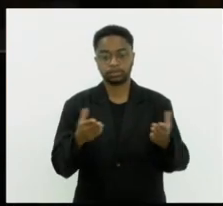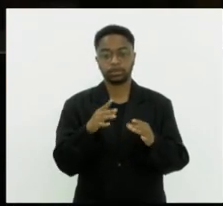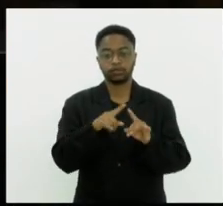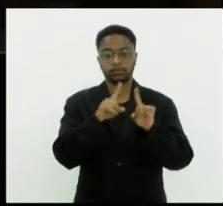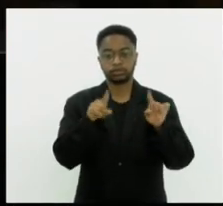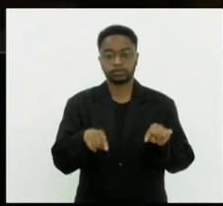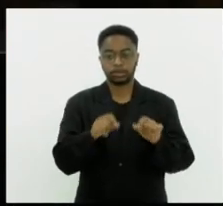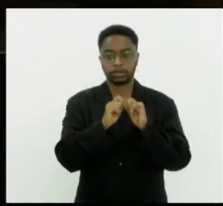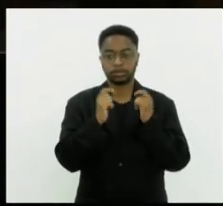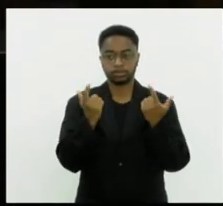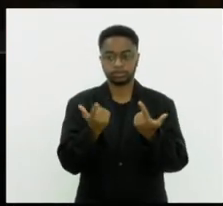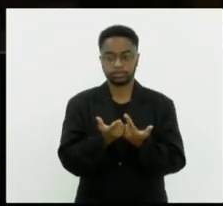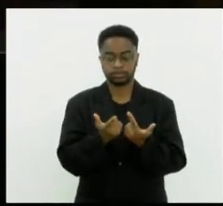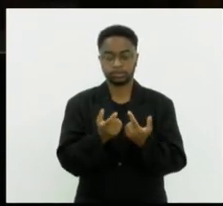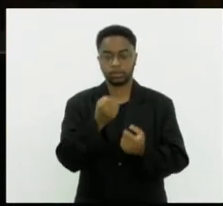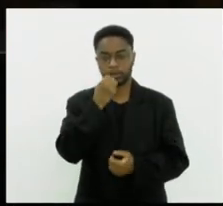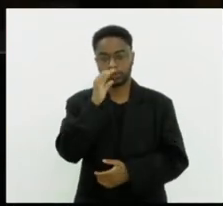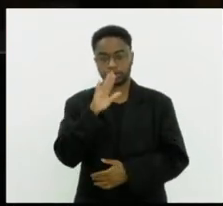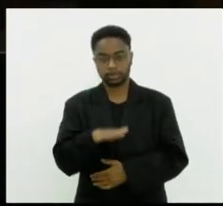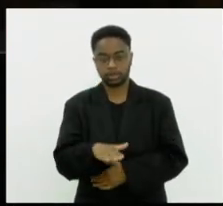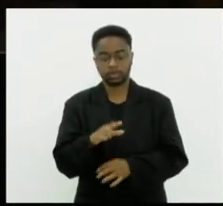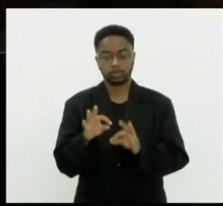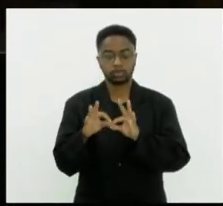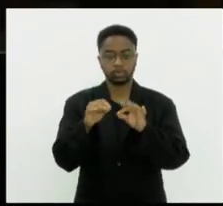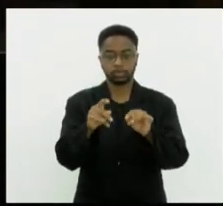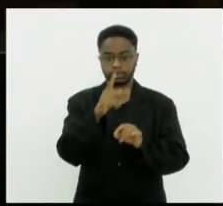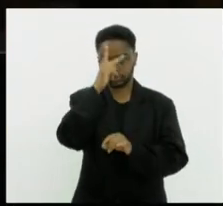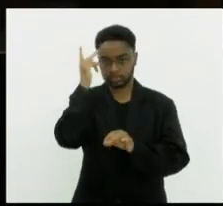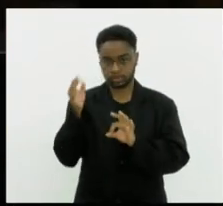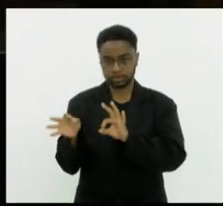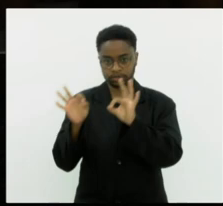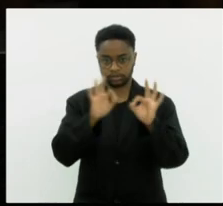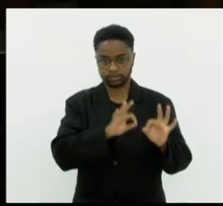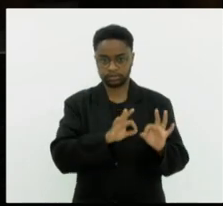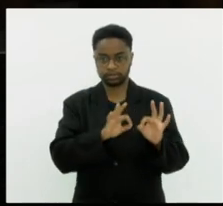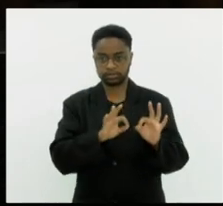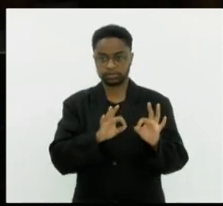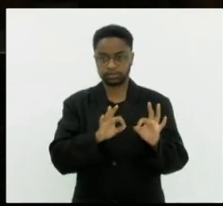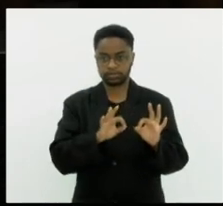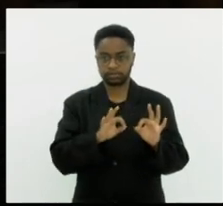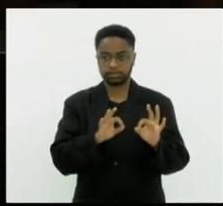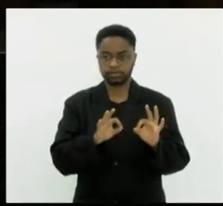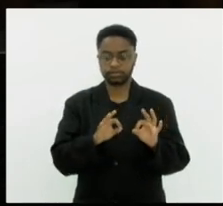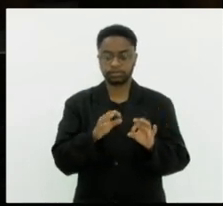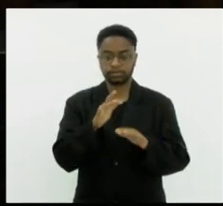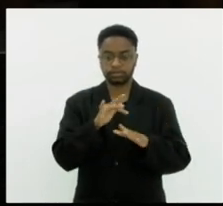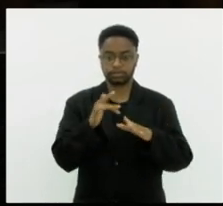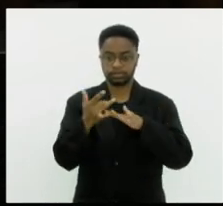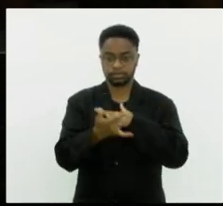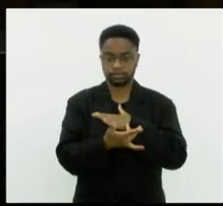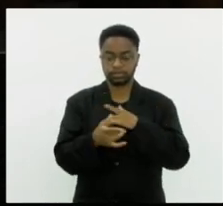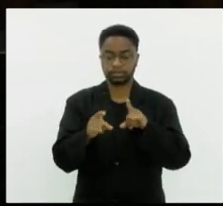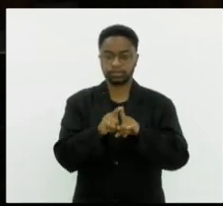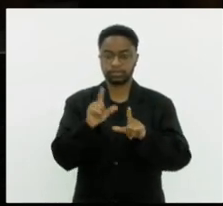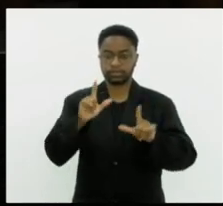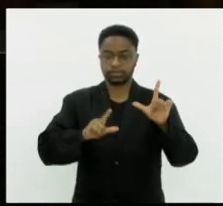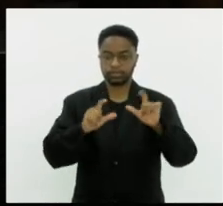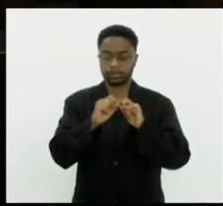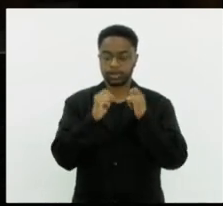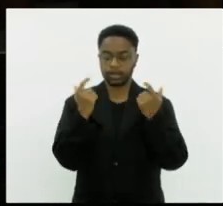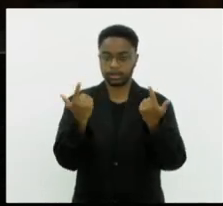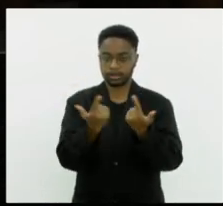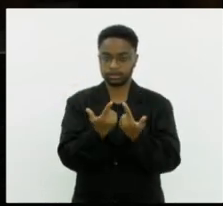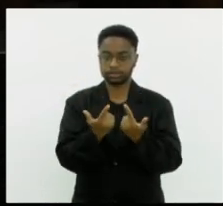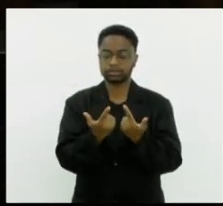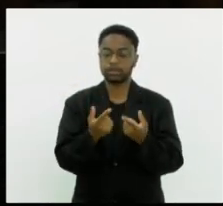da Assembleia Legislativa. Boa tarde àqueles que nos assistem pelas redes sociais, pela TV Alerj. O